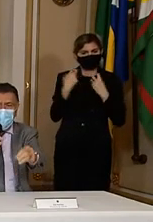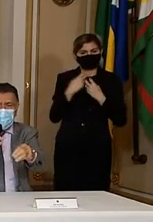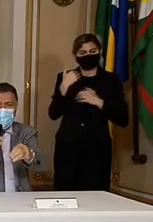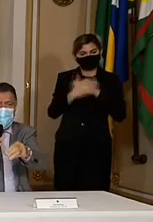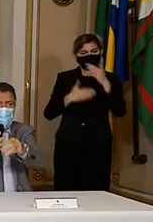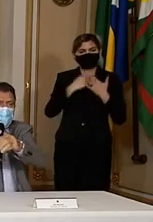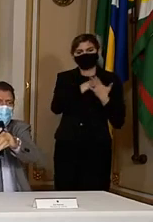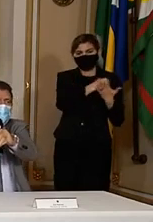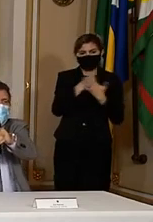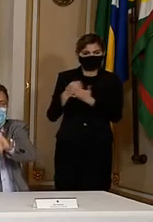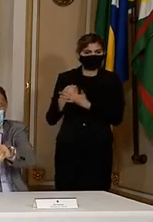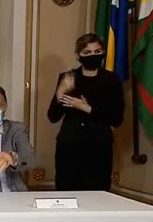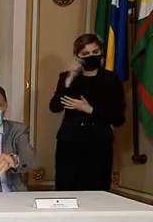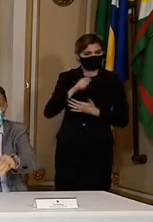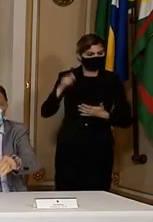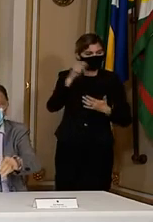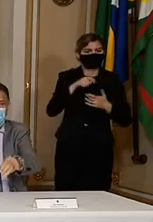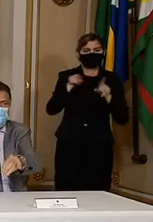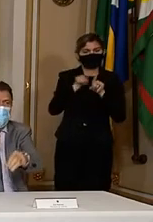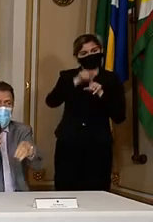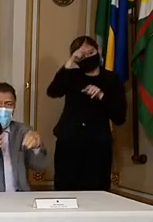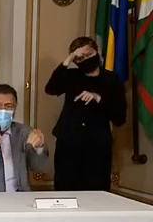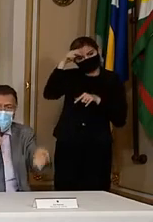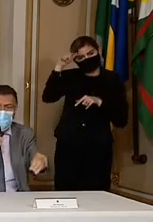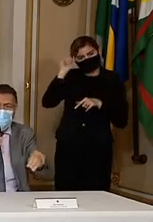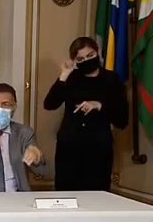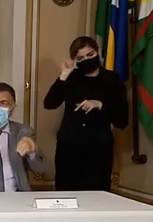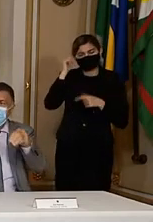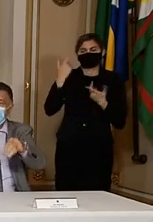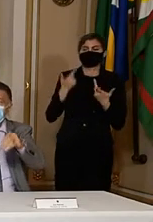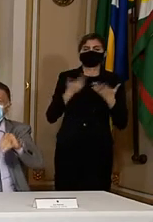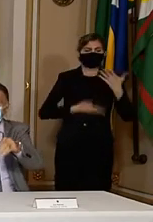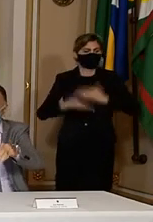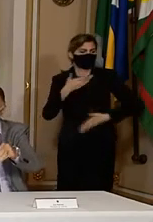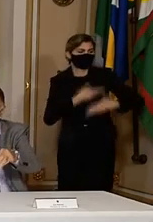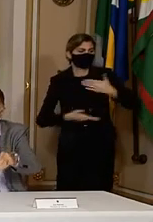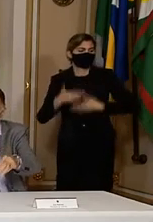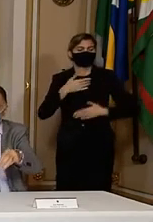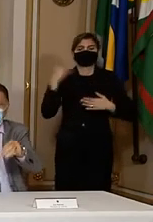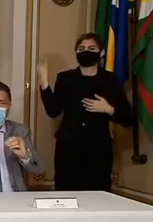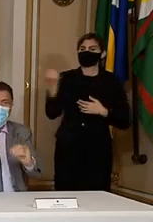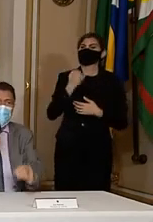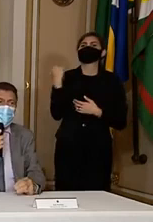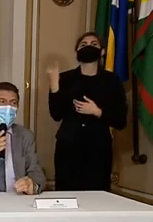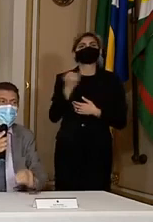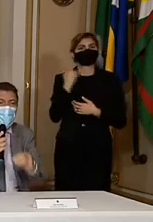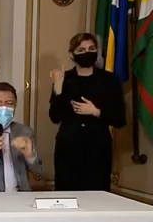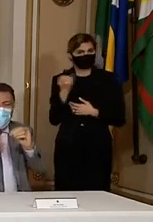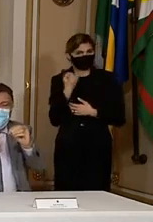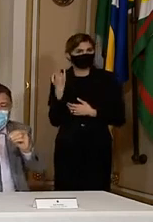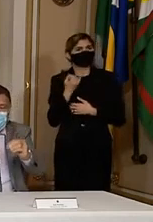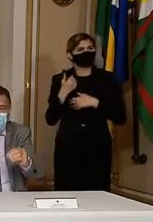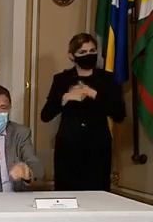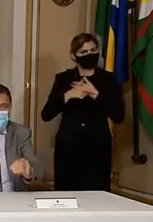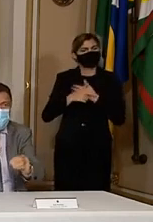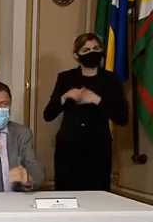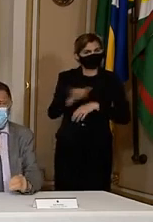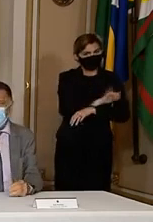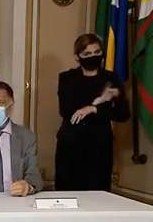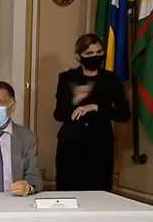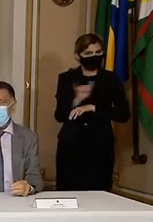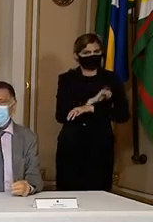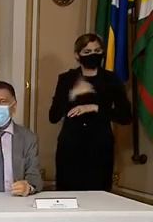com apoio das entidades e das p e cujo envolvimento é fundamental tem um papel